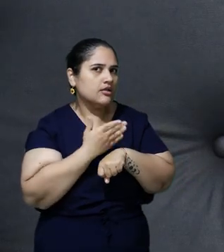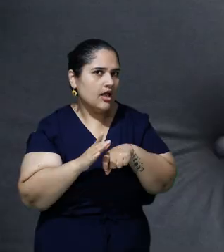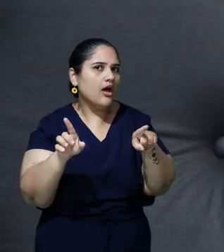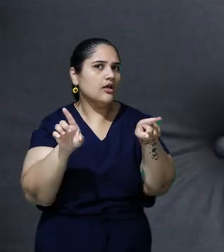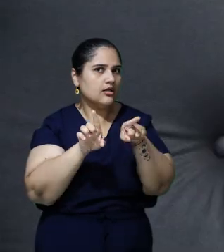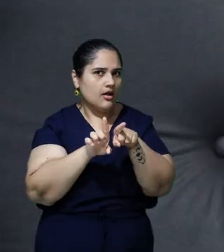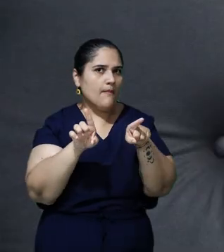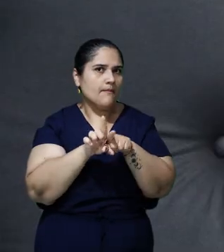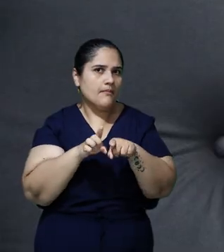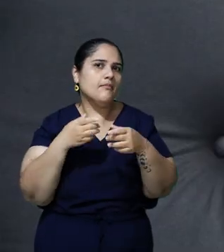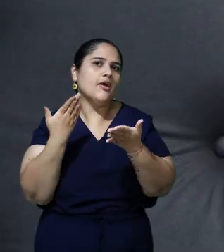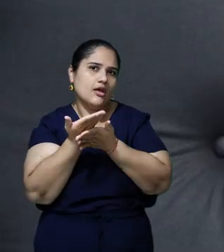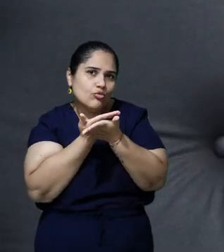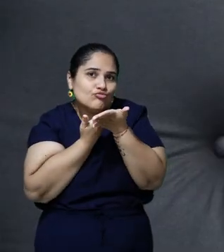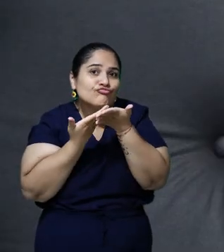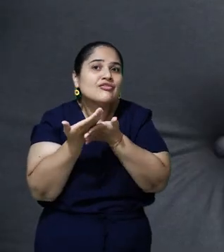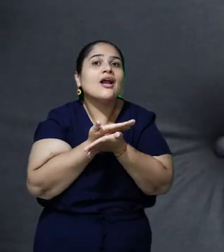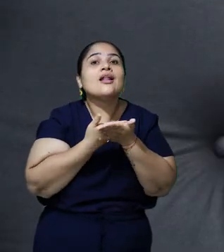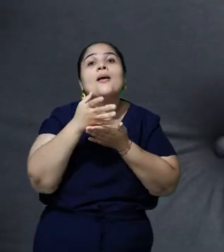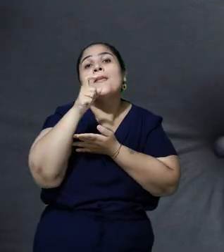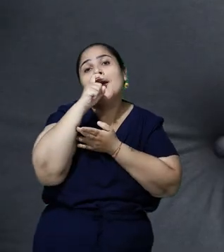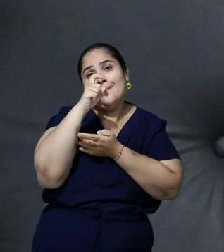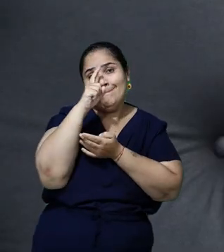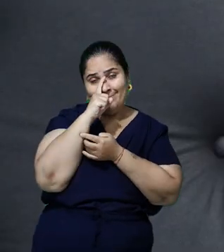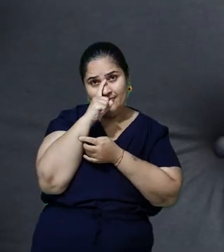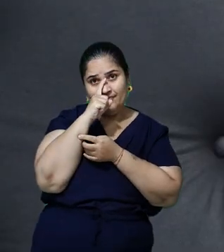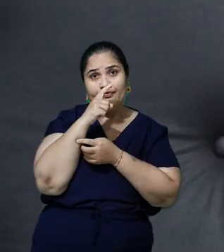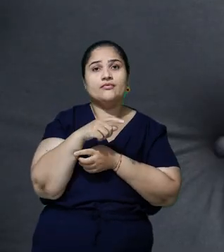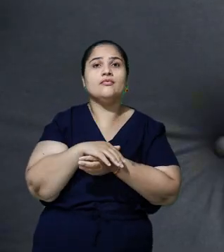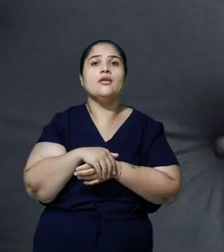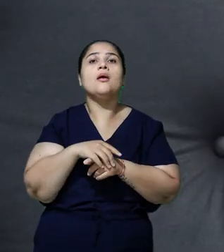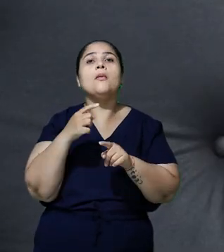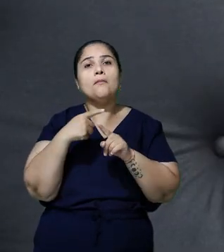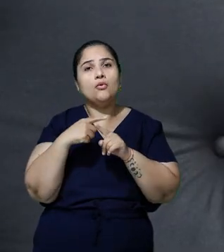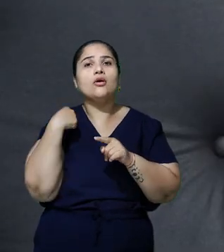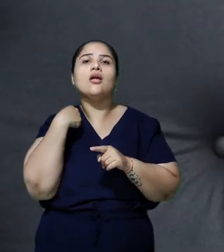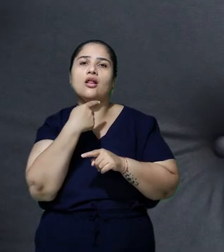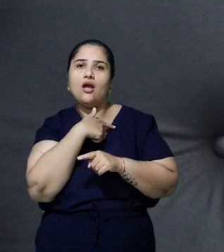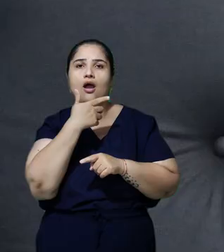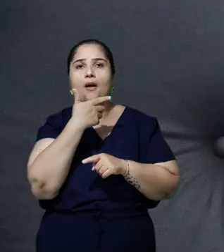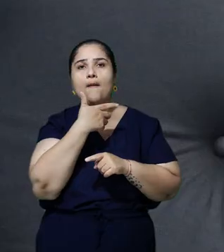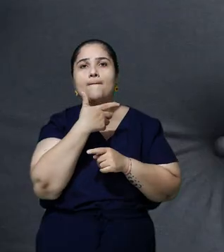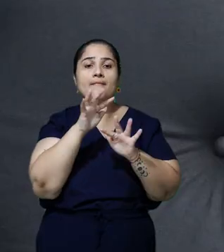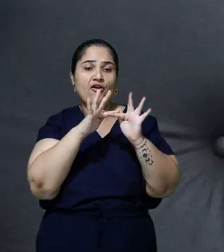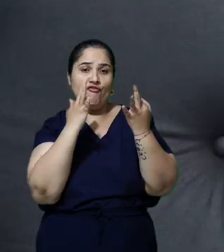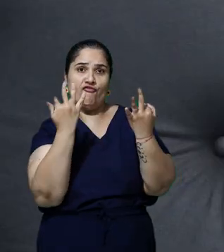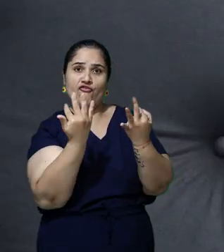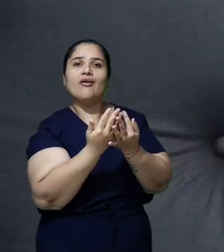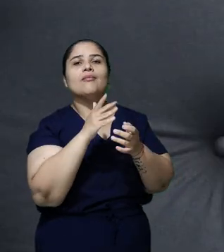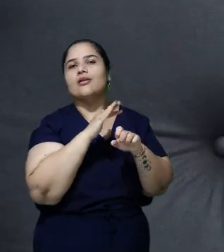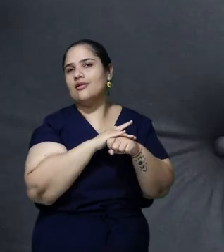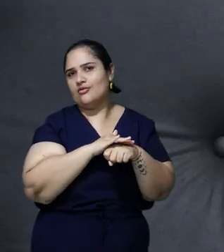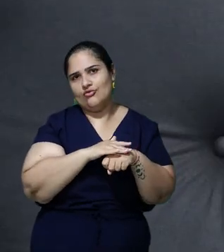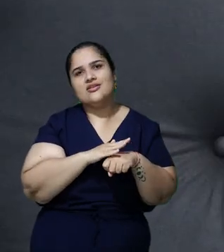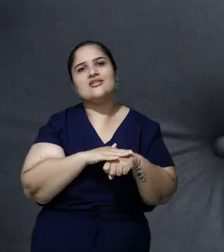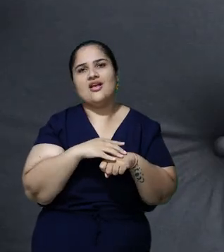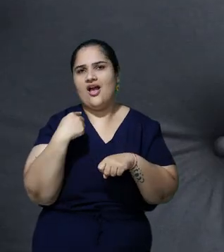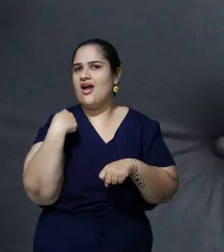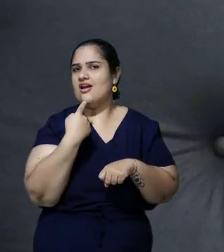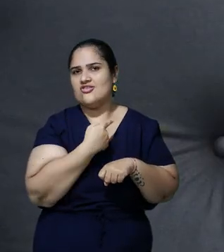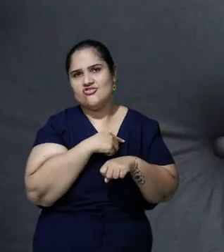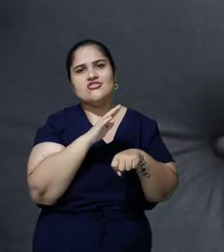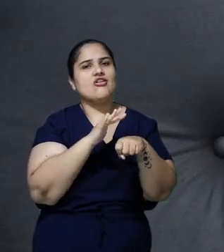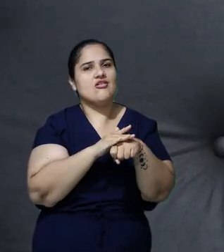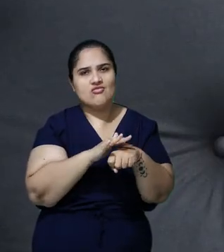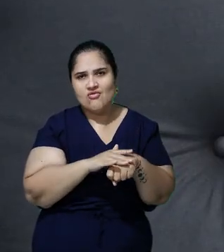tratamento dos pais. Somos pais adoecidos. Somos famílias adoecidas. Isso é fato. Quando acontece esse